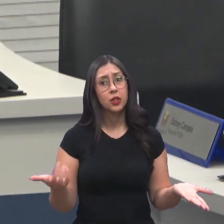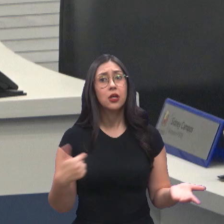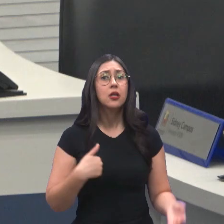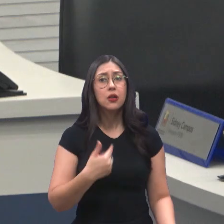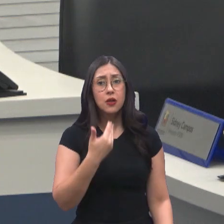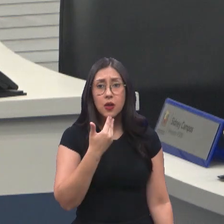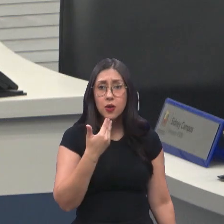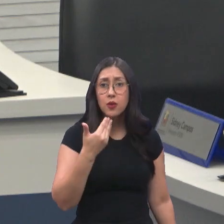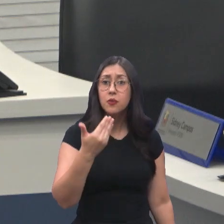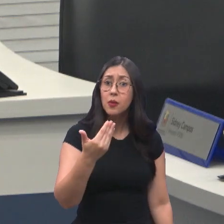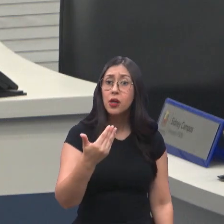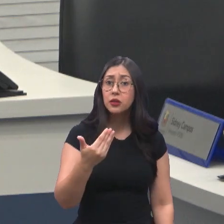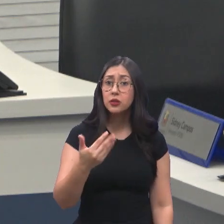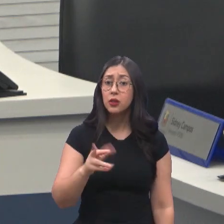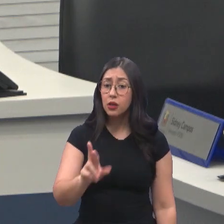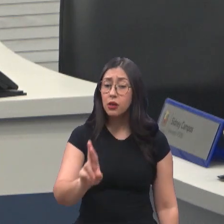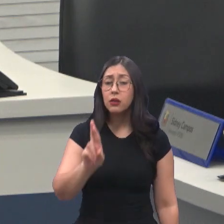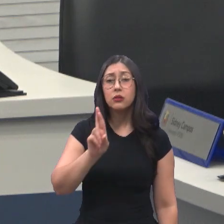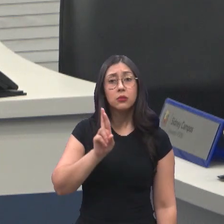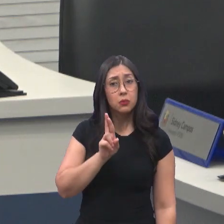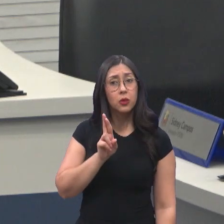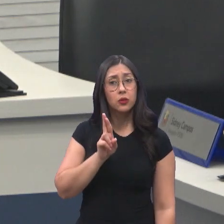nos atenda nas nossas